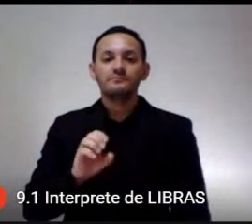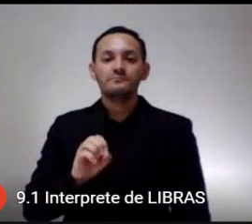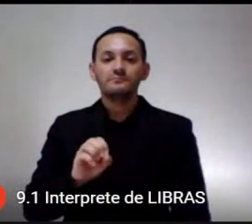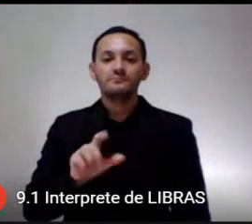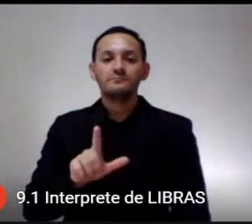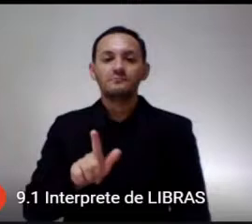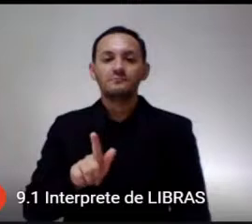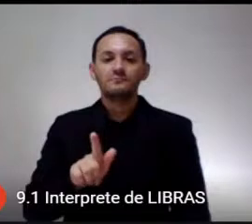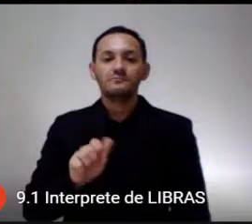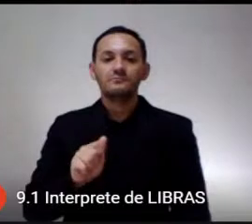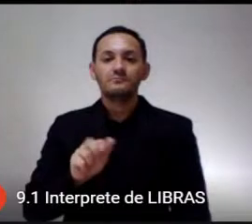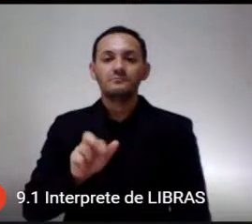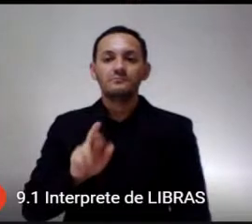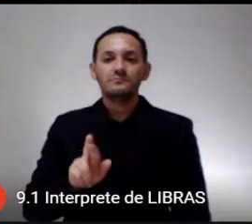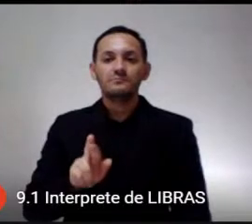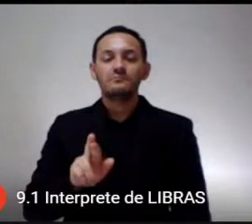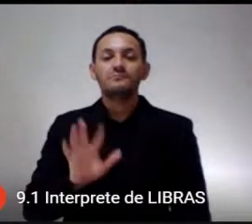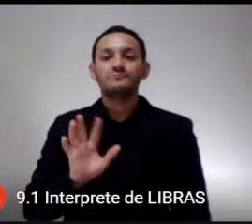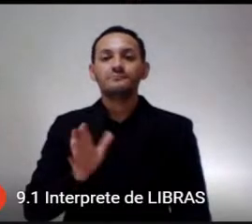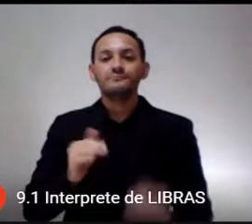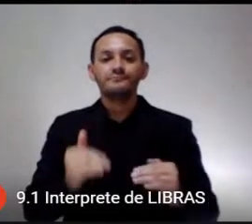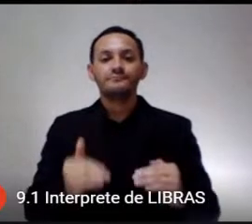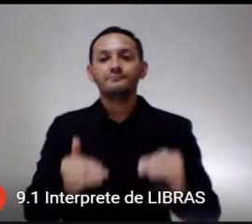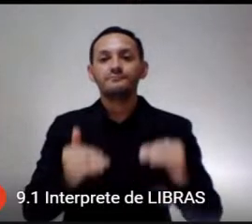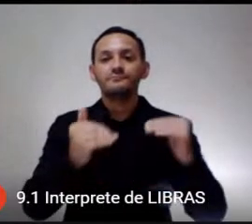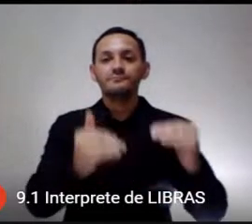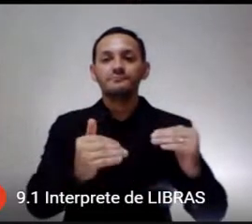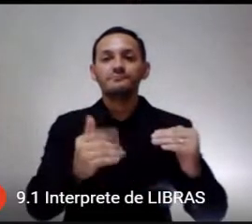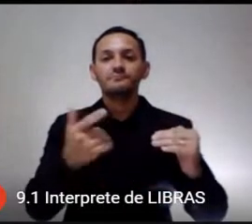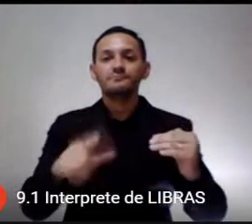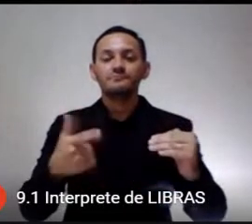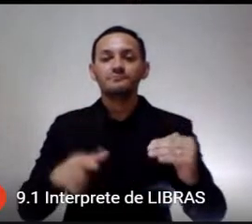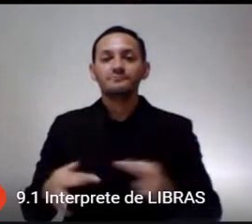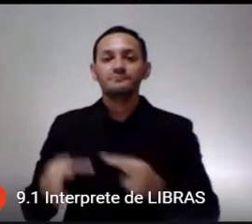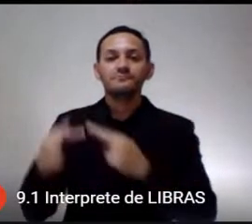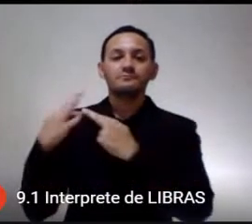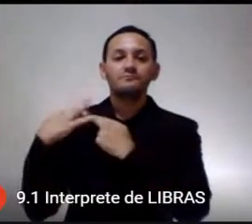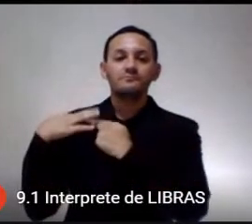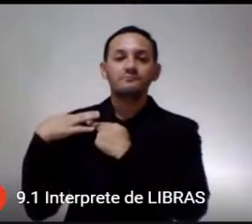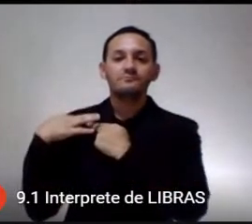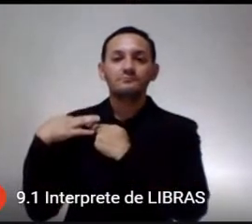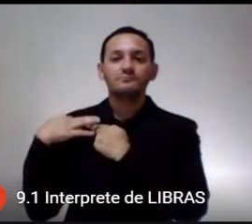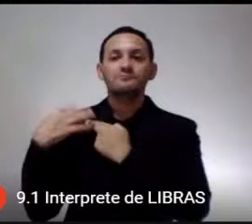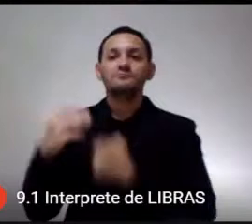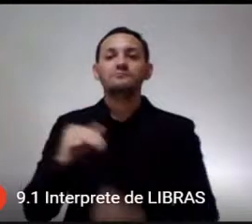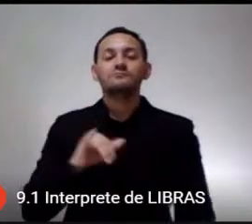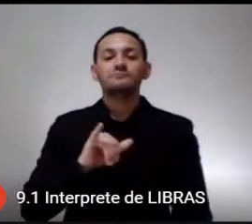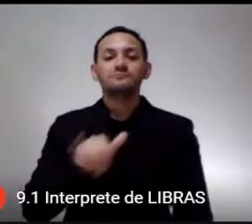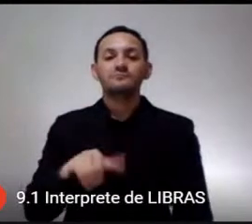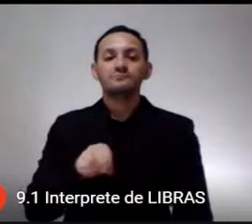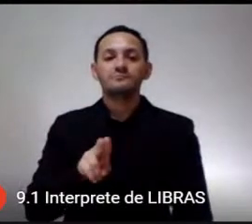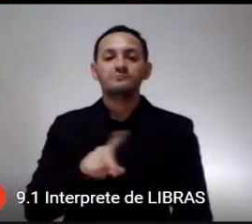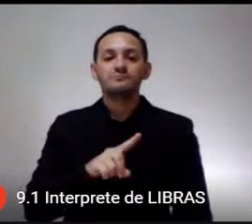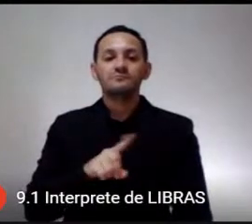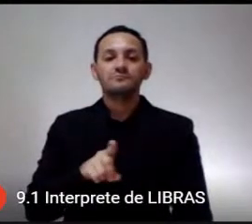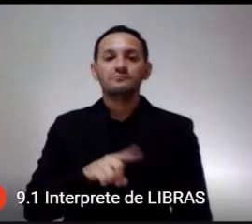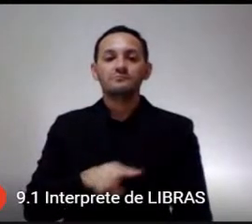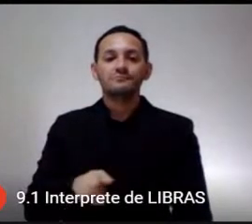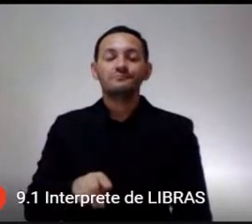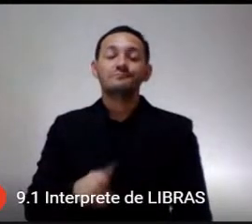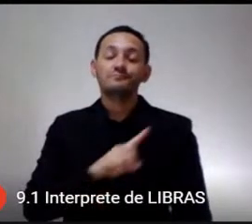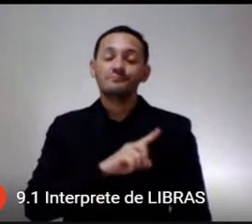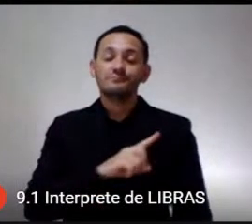a segunda criminal de Gurupi. Então, já não exerce mais a função de juiz eleitoral na primeira vara civil de